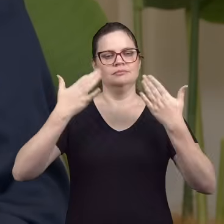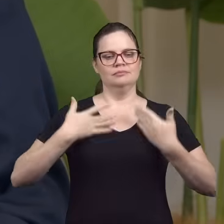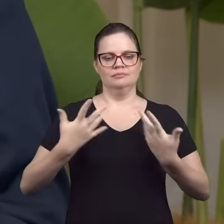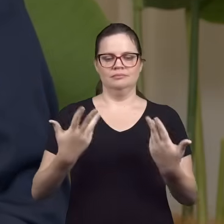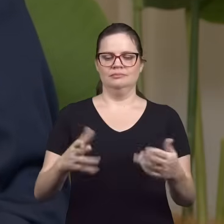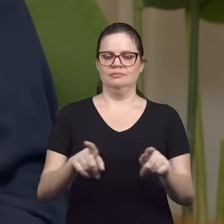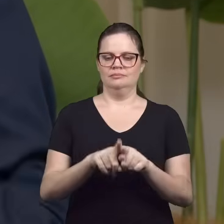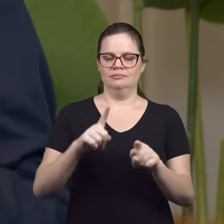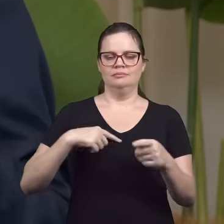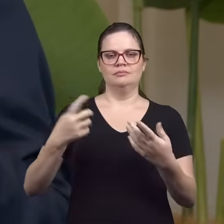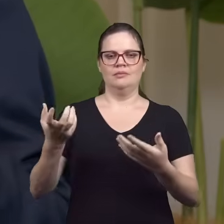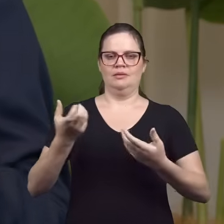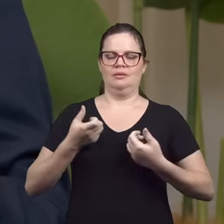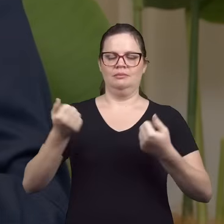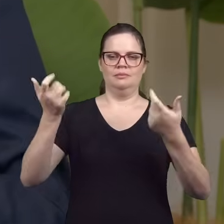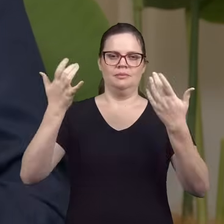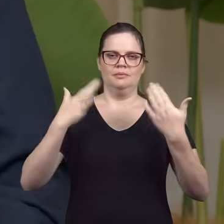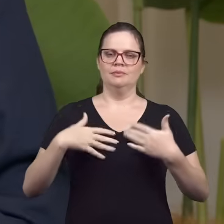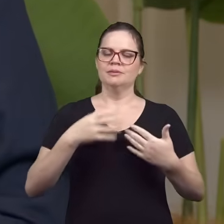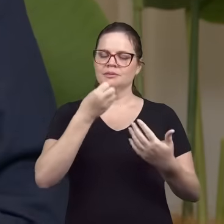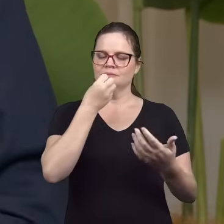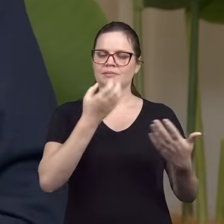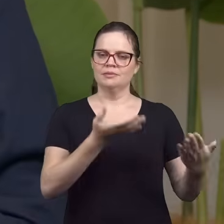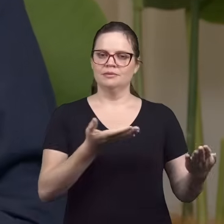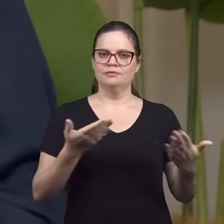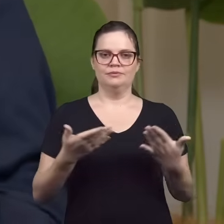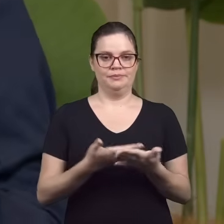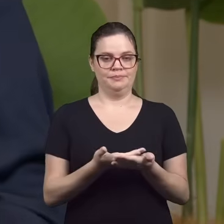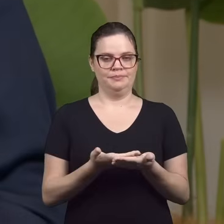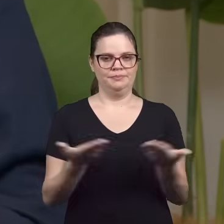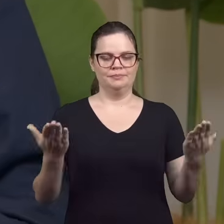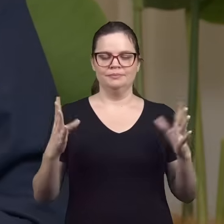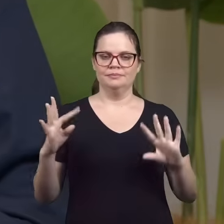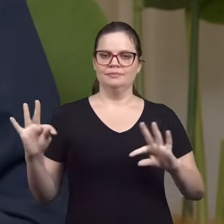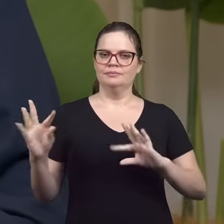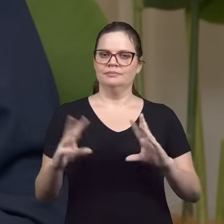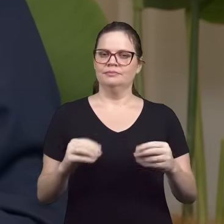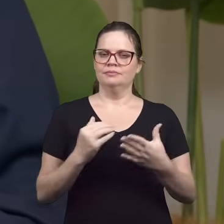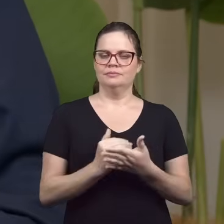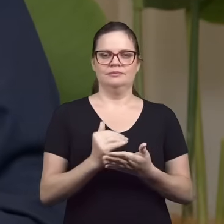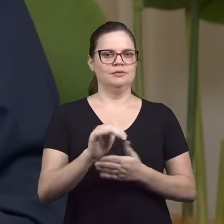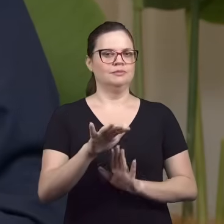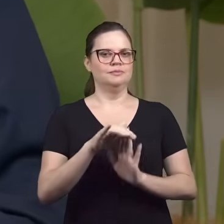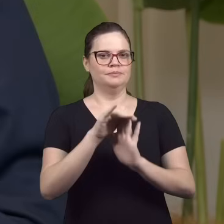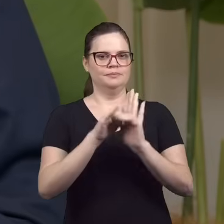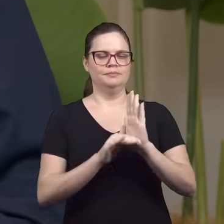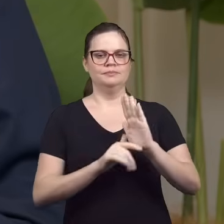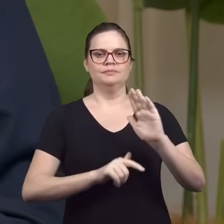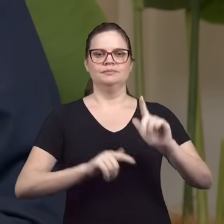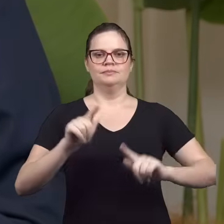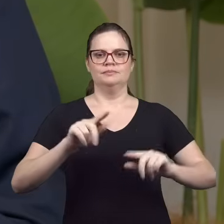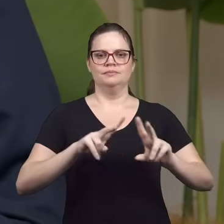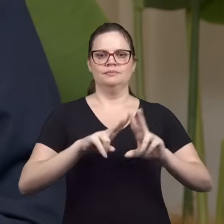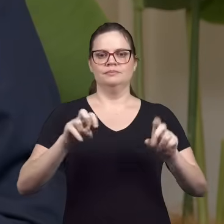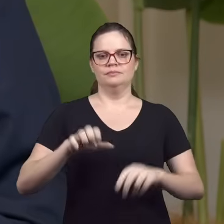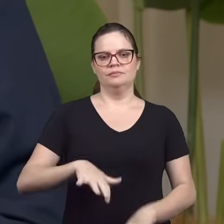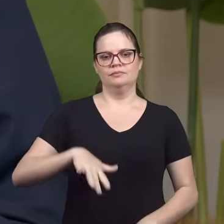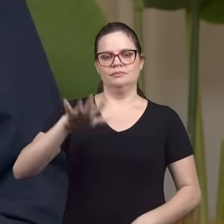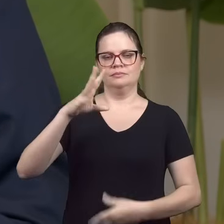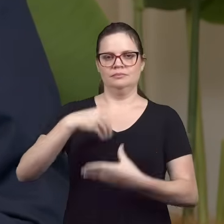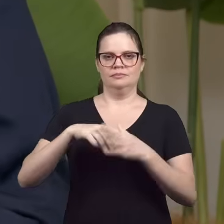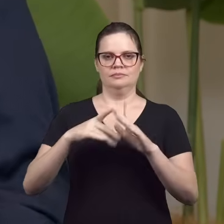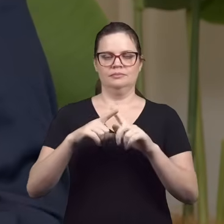recebemos também. Então sejam todos muito bem-vindos para mais uma edição do Crescendo na Igreja Cristã